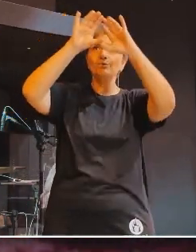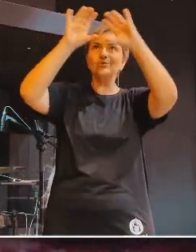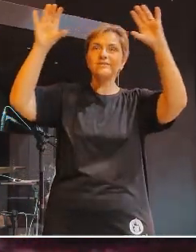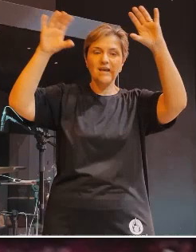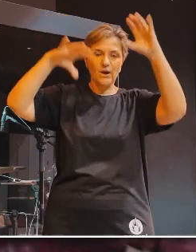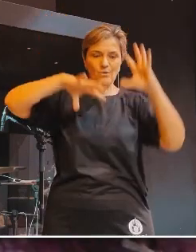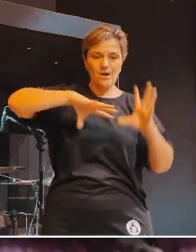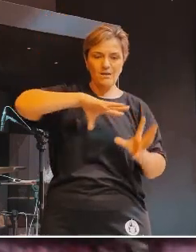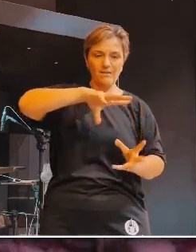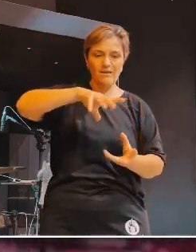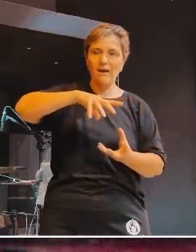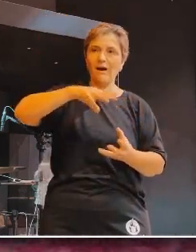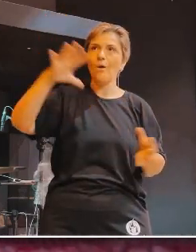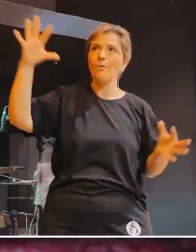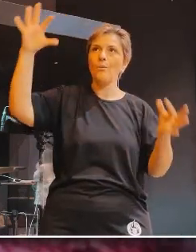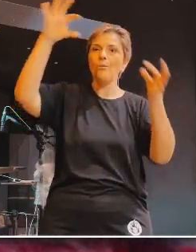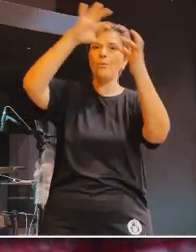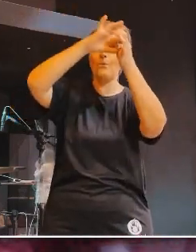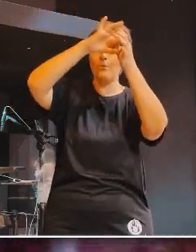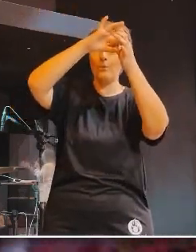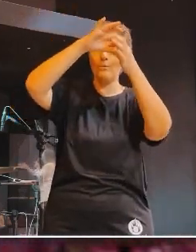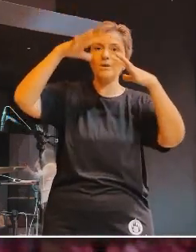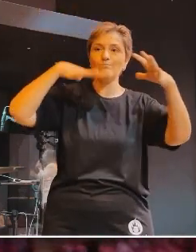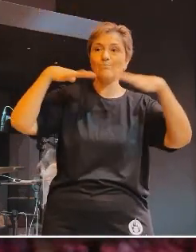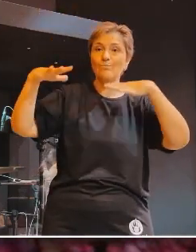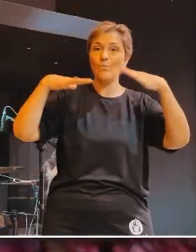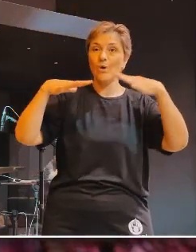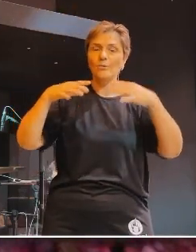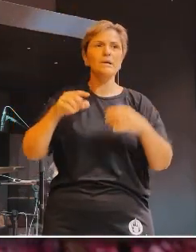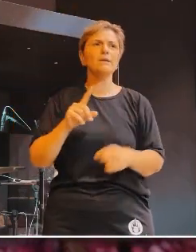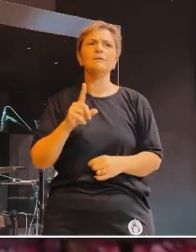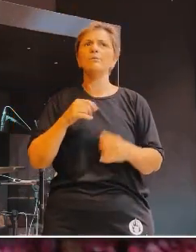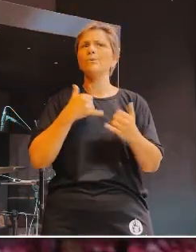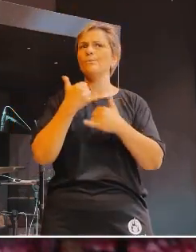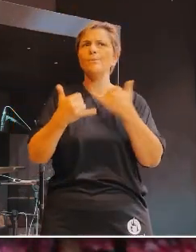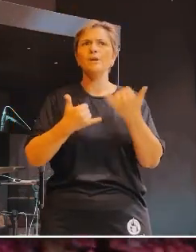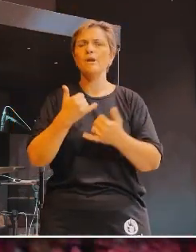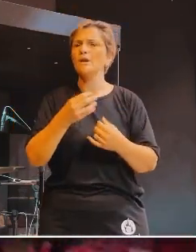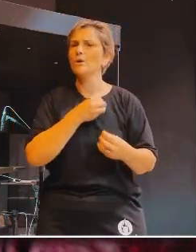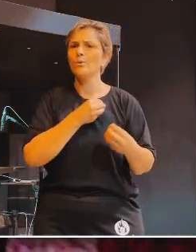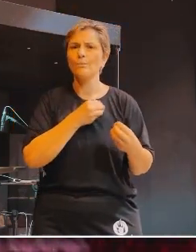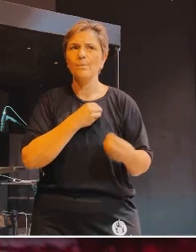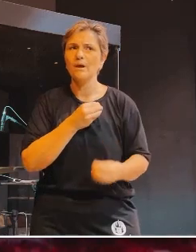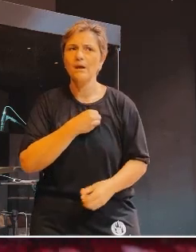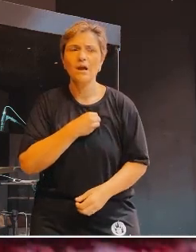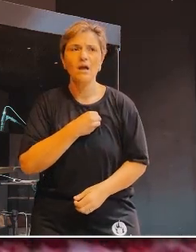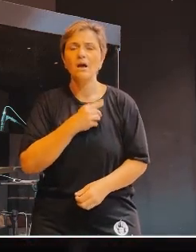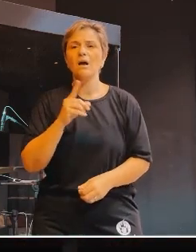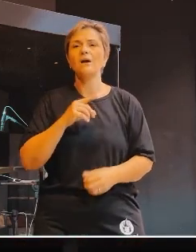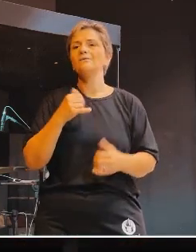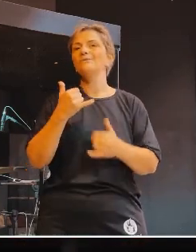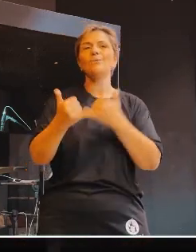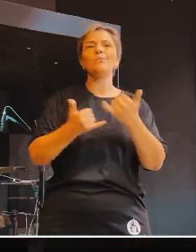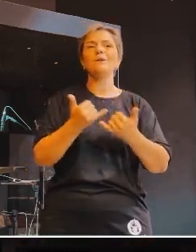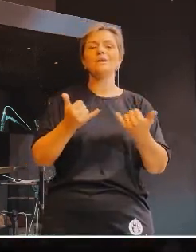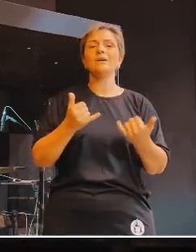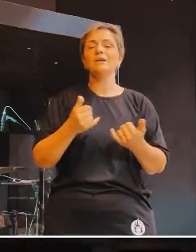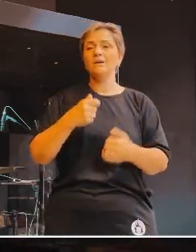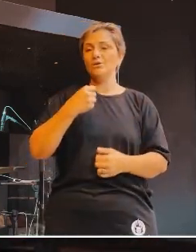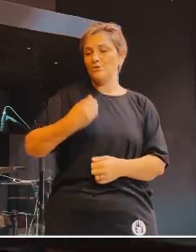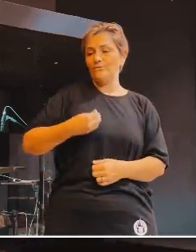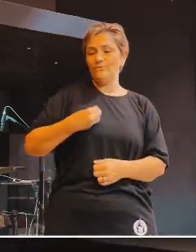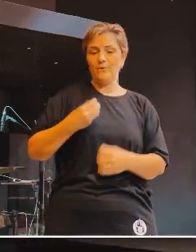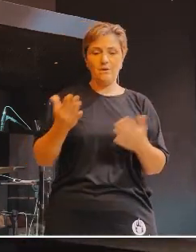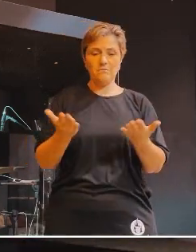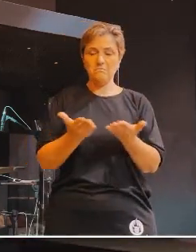mover. Então não brinque com o pecado. Não brinque de ser crente.